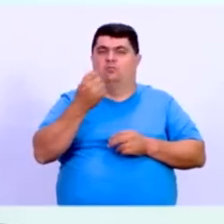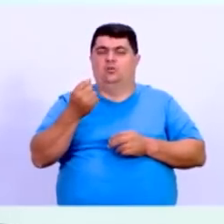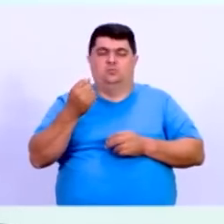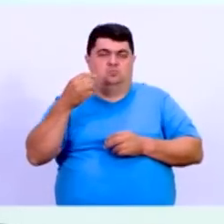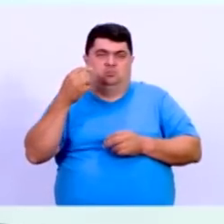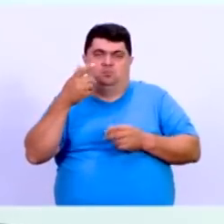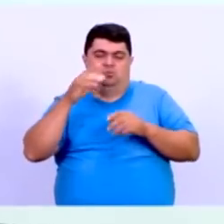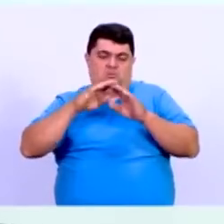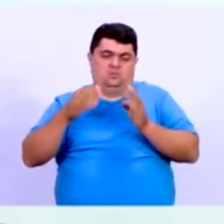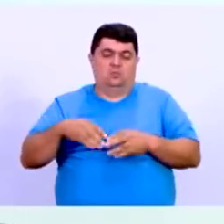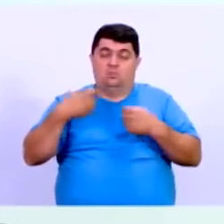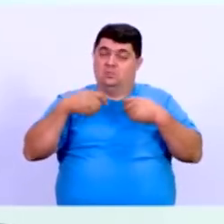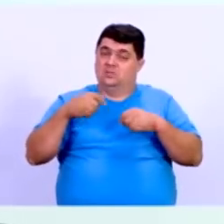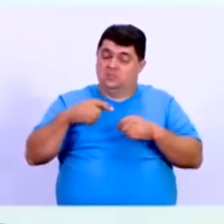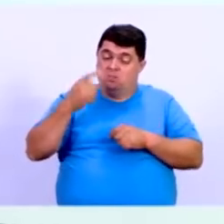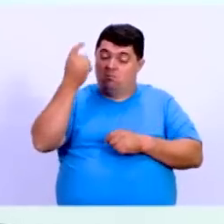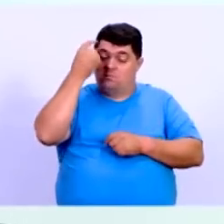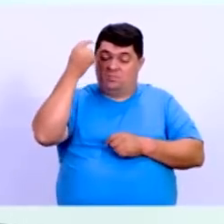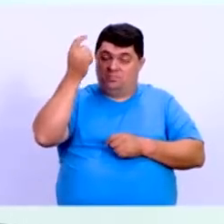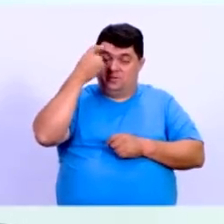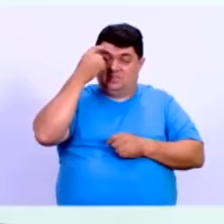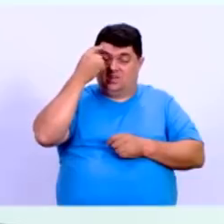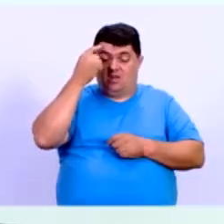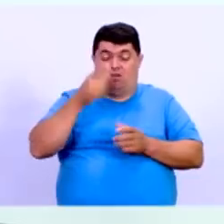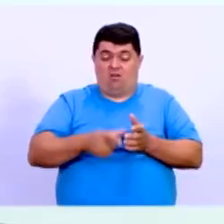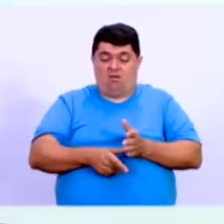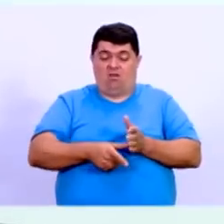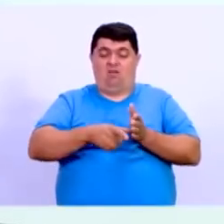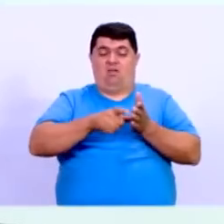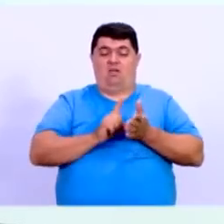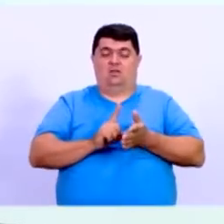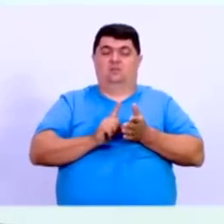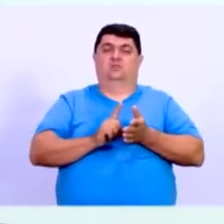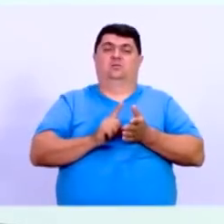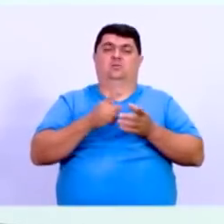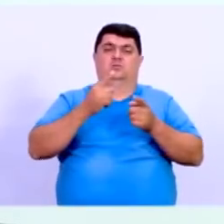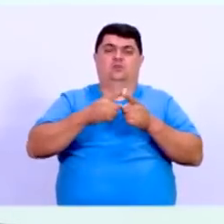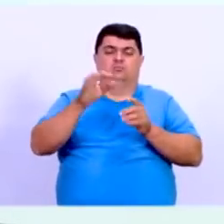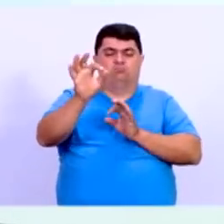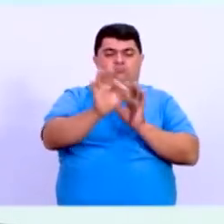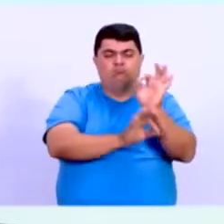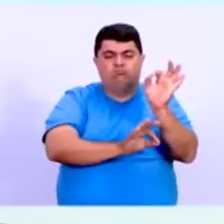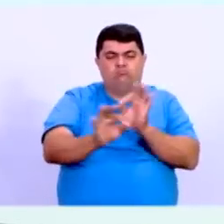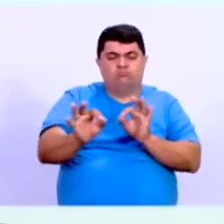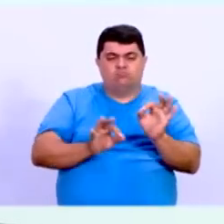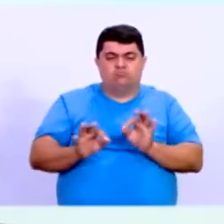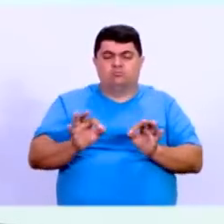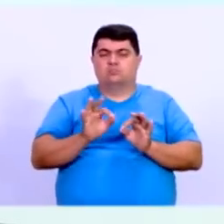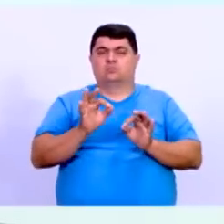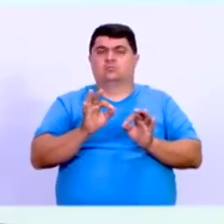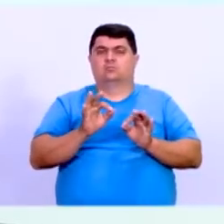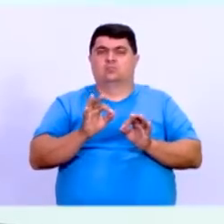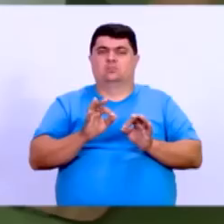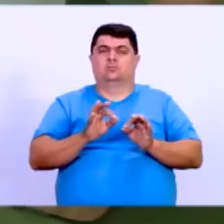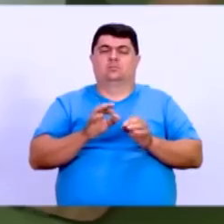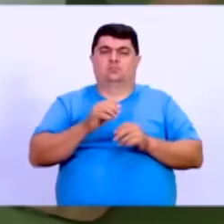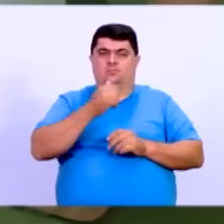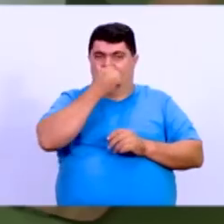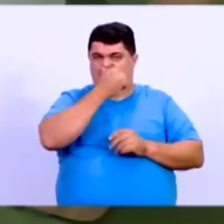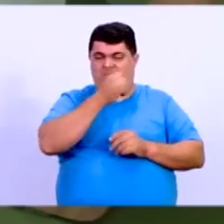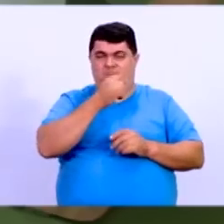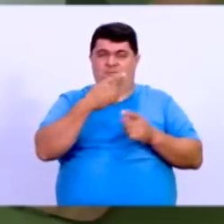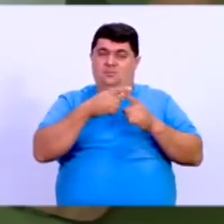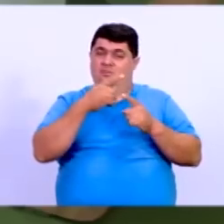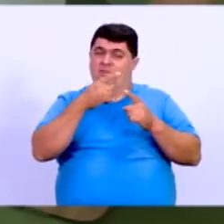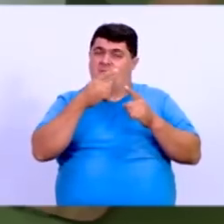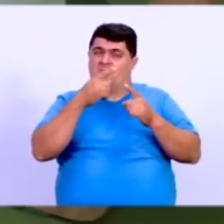Então, tudo isso você tem que dimensionar, né, para estruturar ali um meio de comunicação adequado, né, professor? Para poder